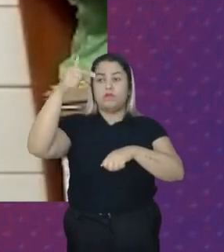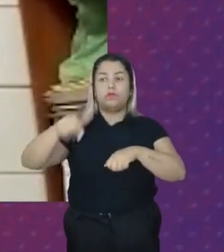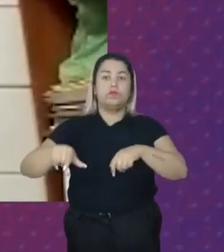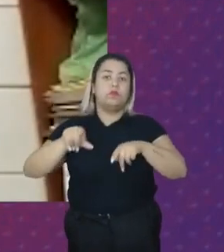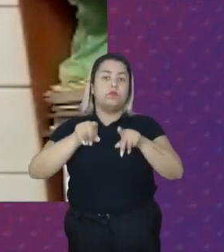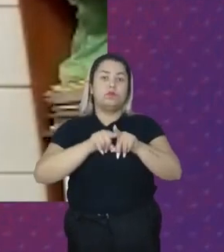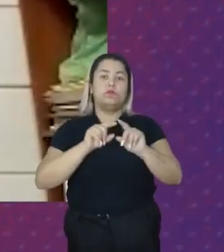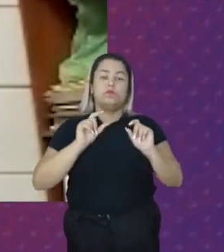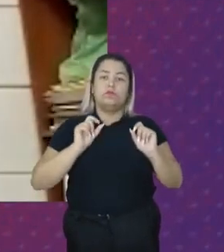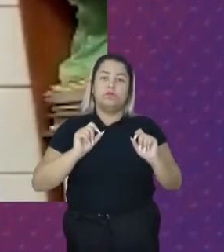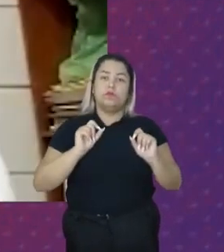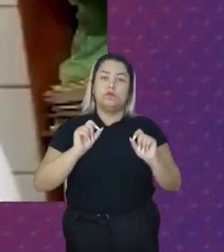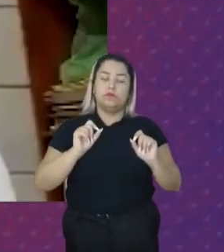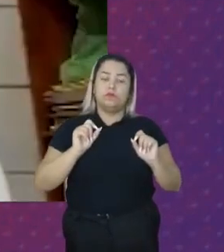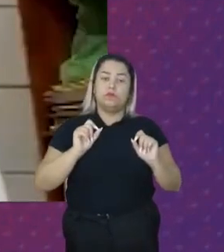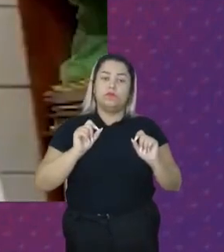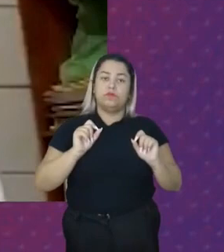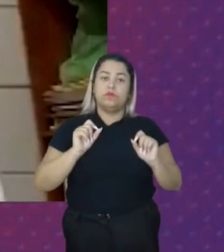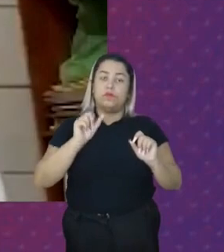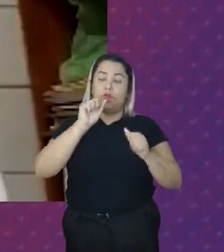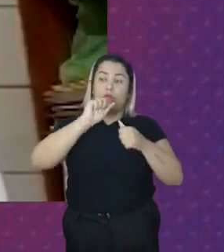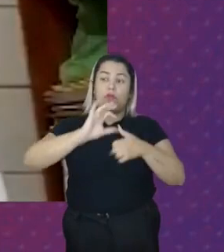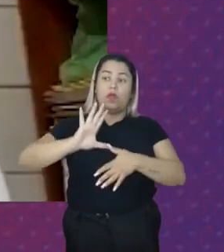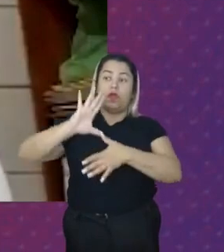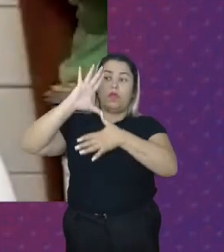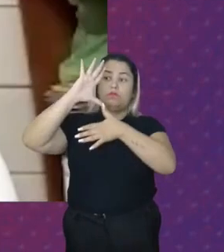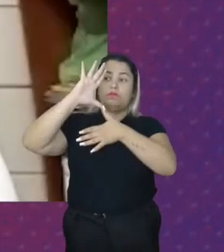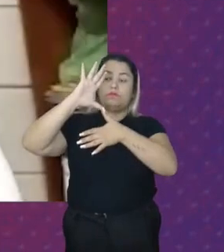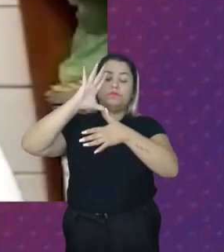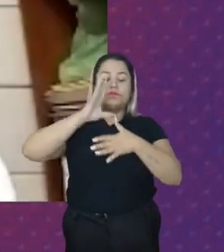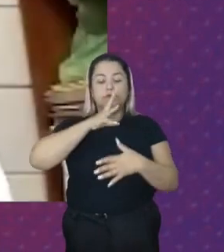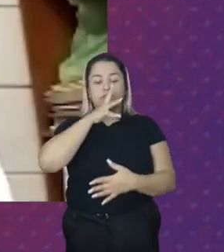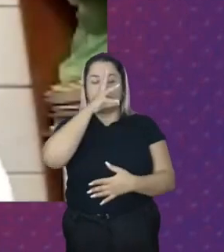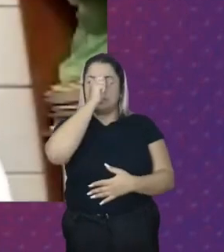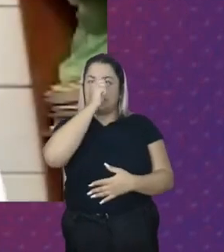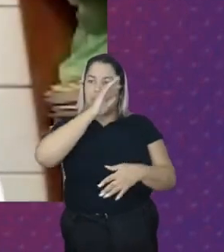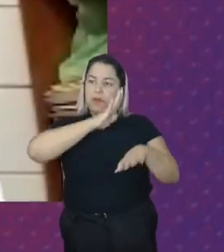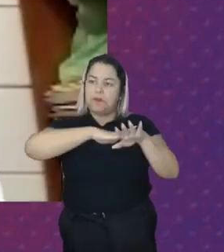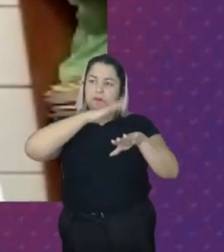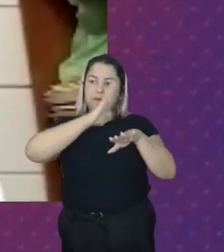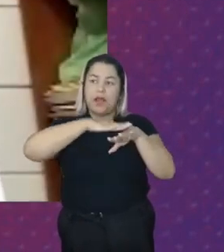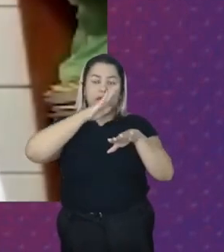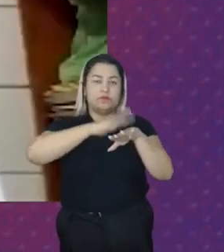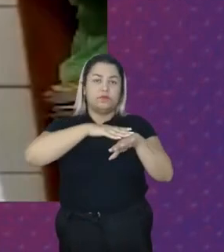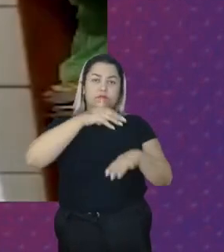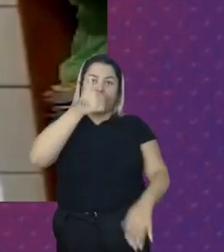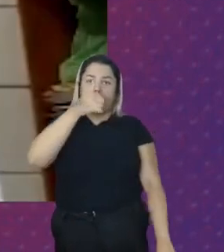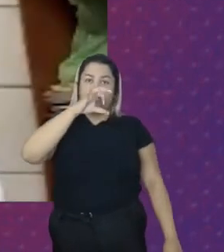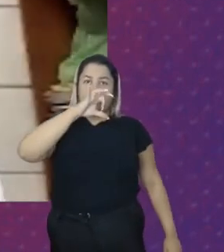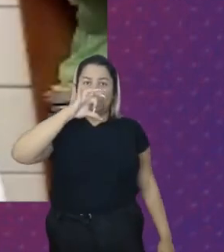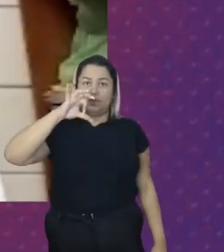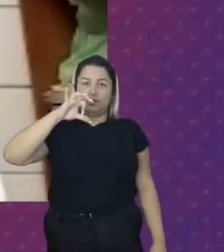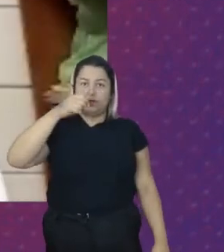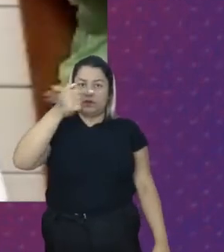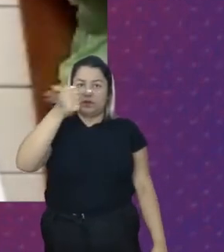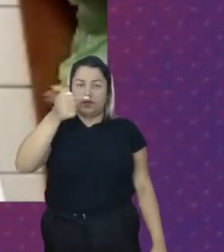Fundada na Colômbia E nessa De se fortalecer Cada vez mais Em 1997